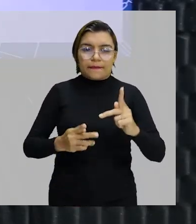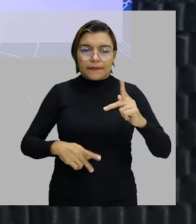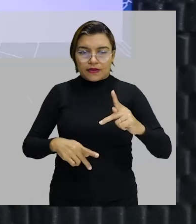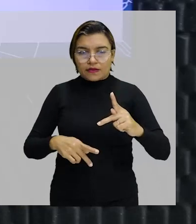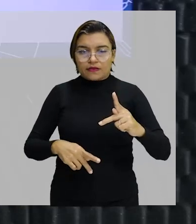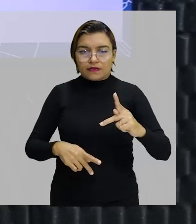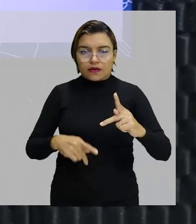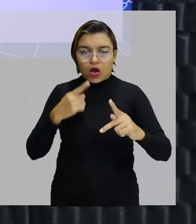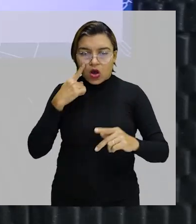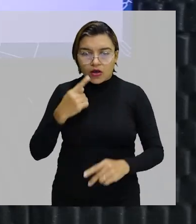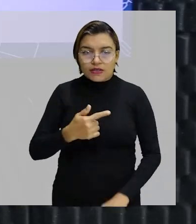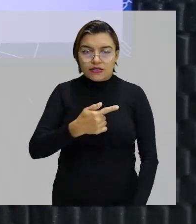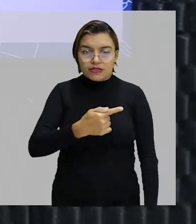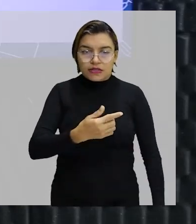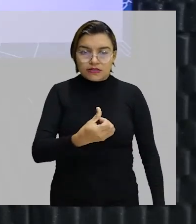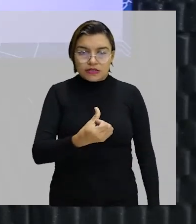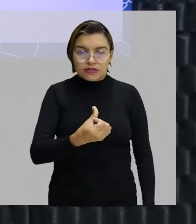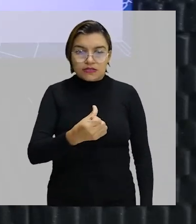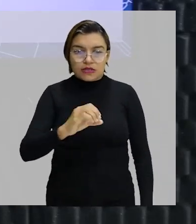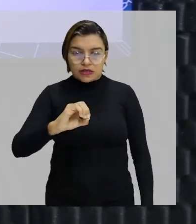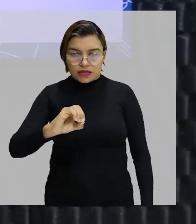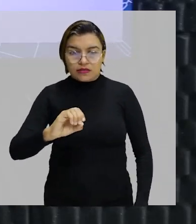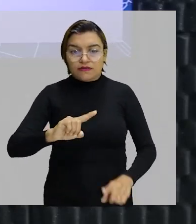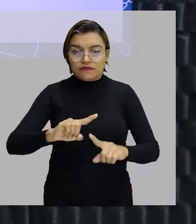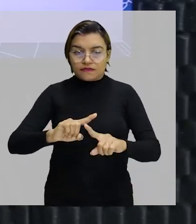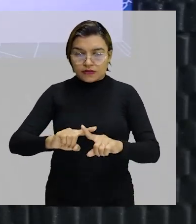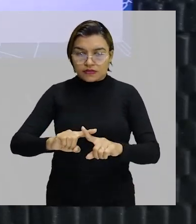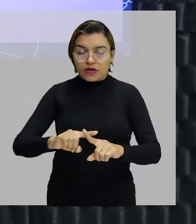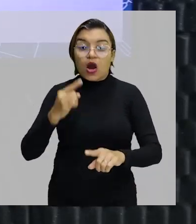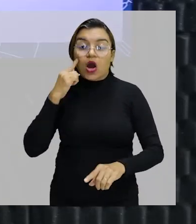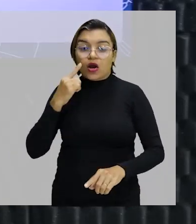de mercúrio, ok? São as condições